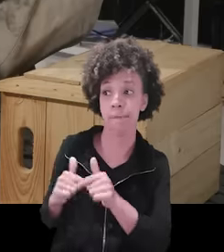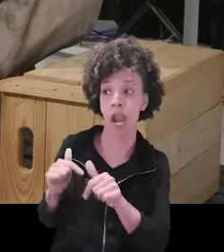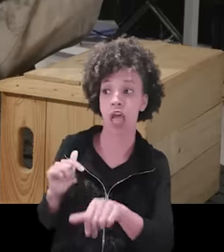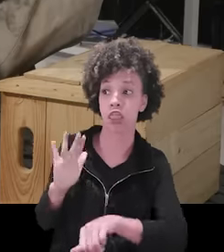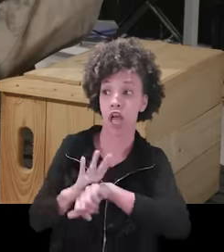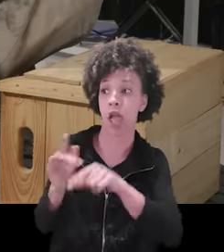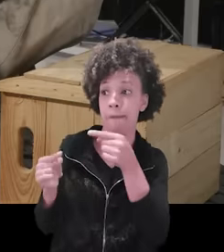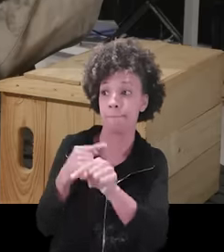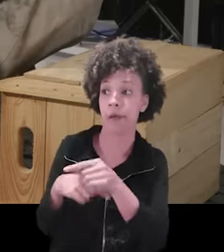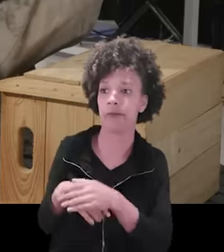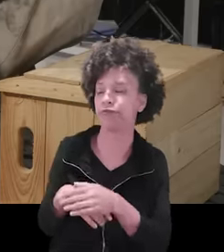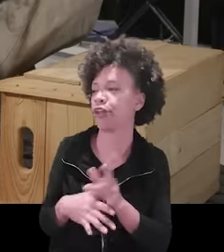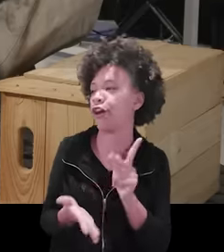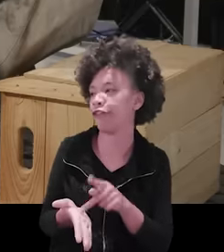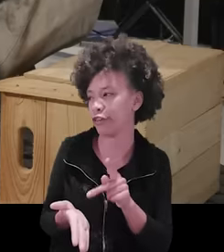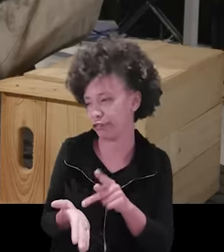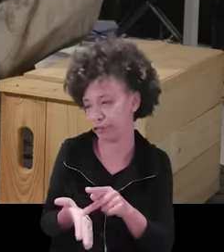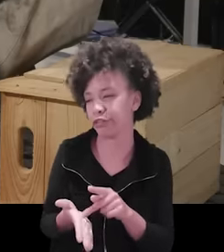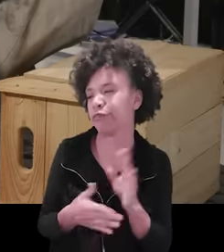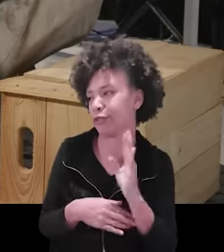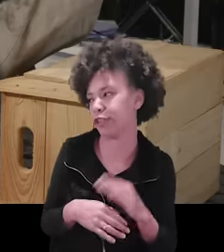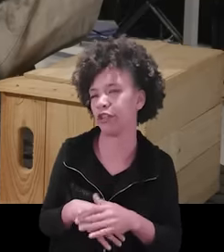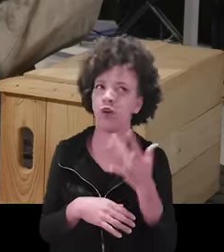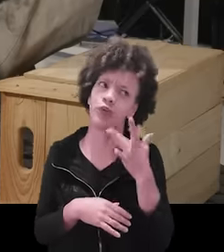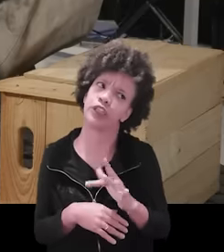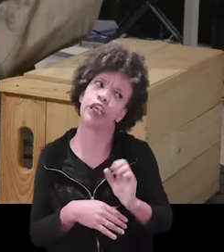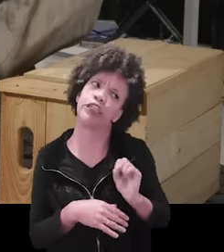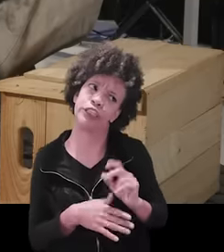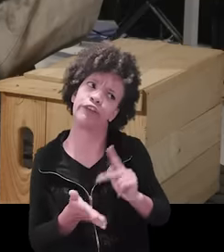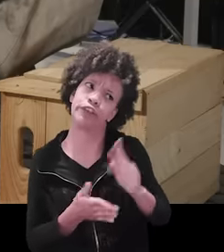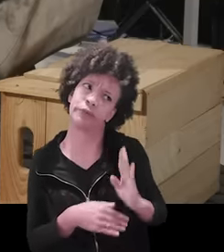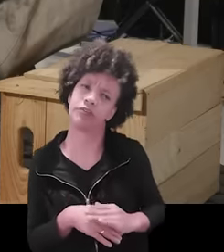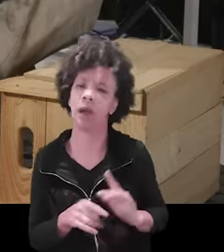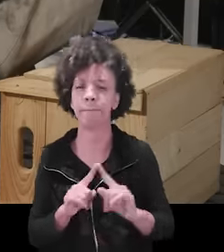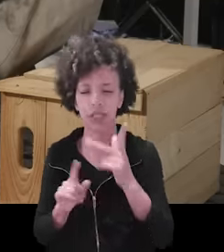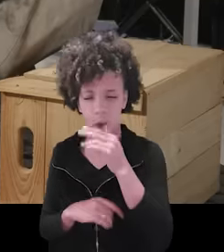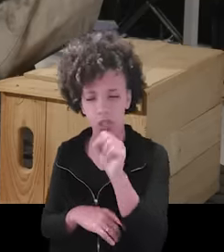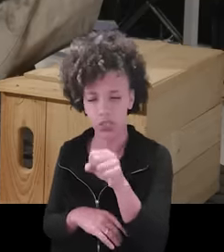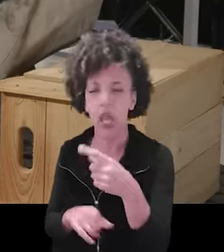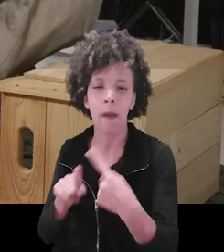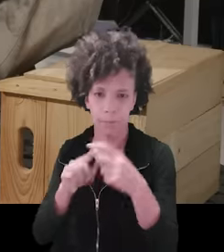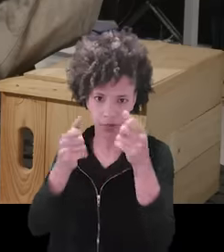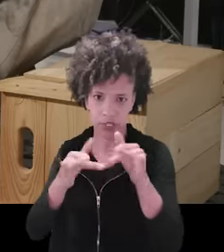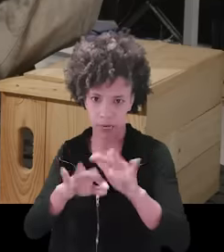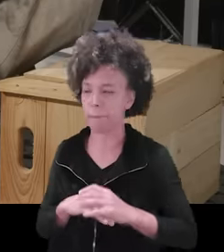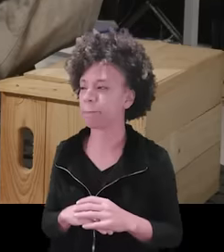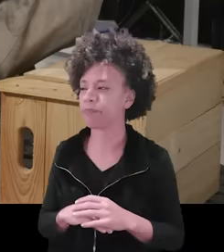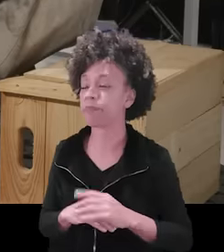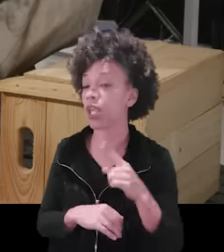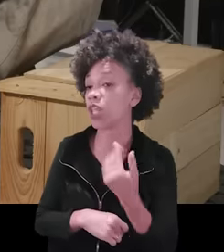Fulano está trabalhando em legal isso eu estou vendo seu verdadeiro também mas acho que é eu vou te falar porque